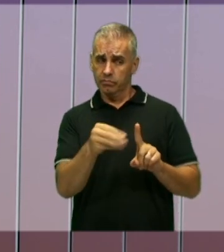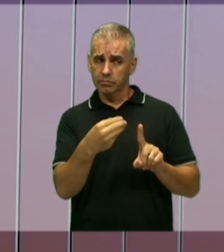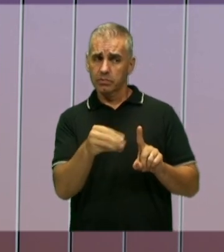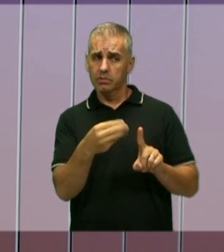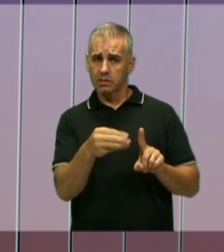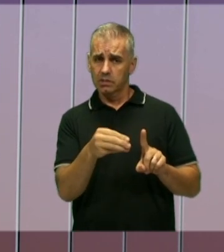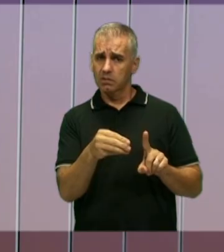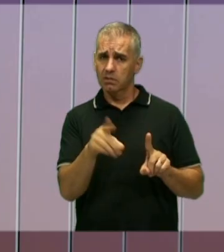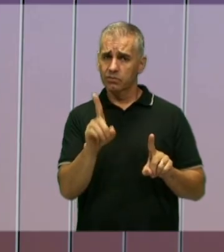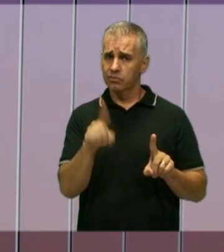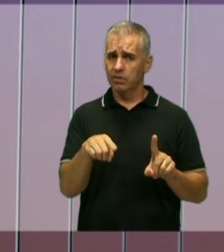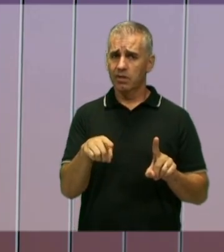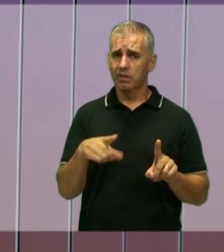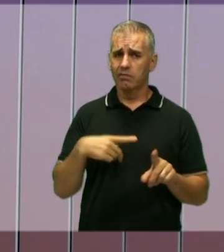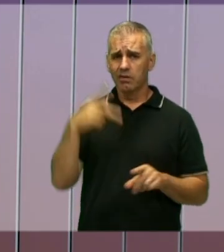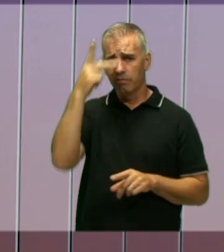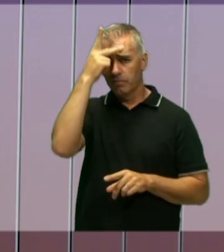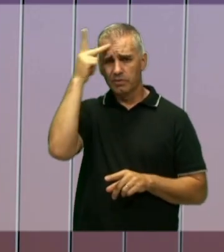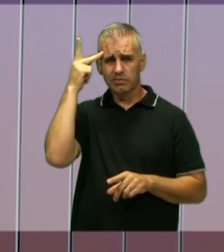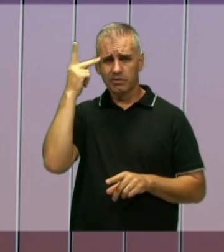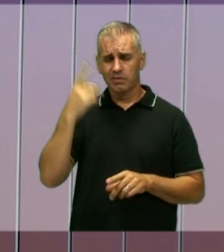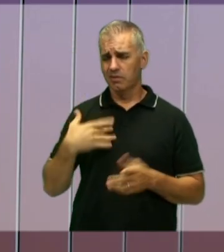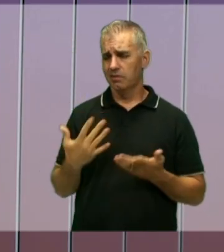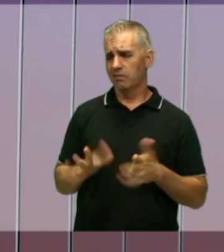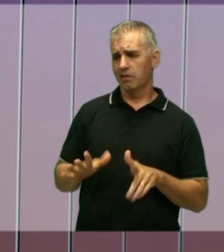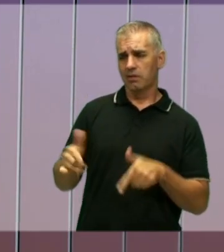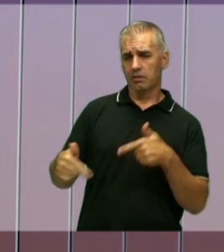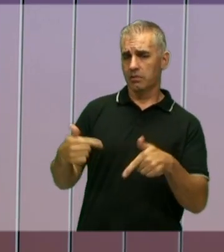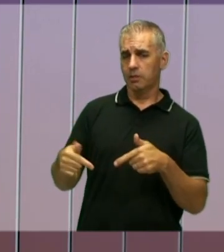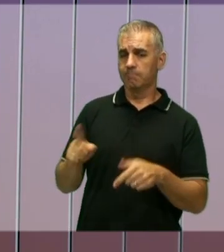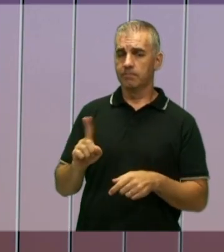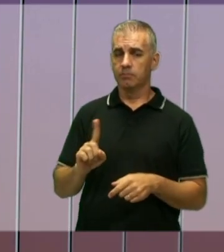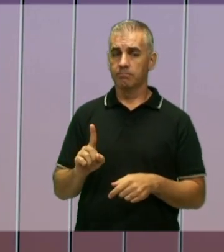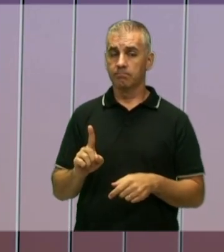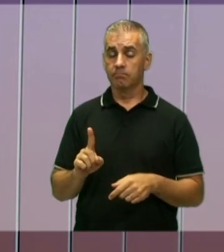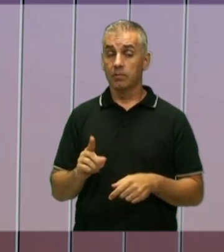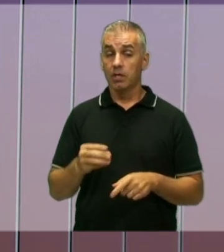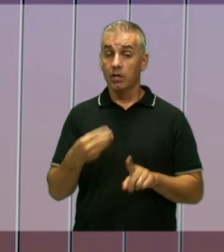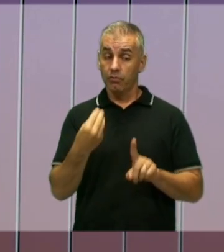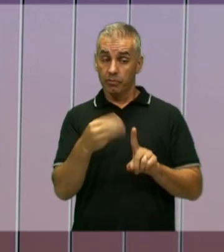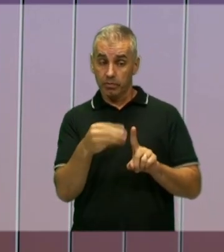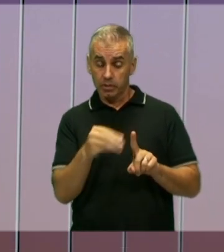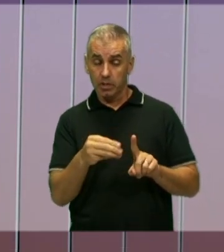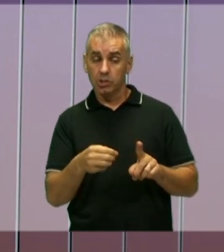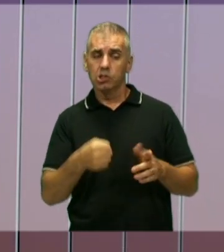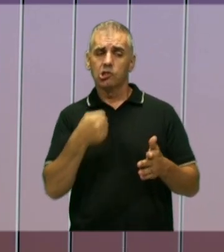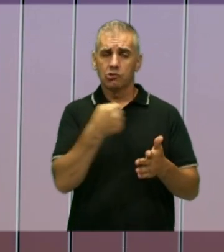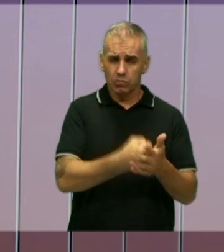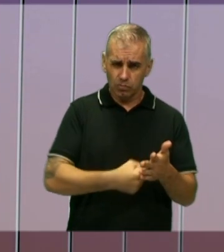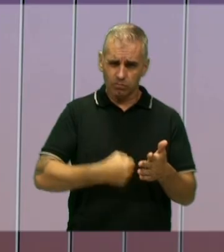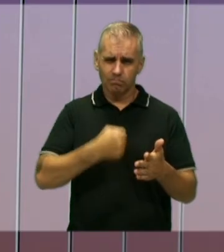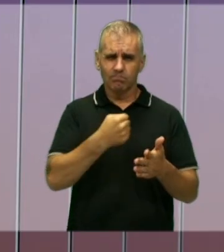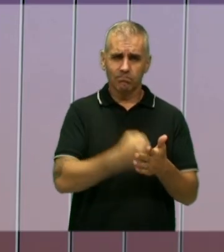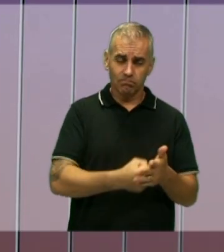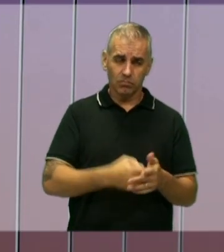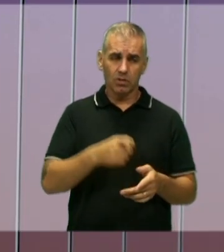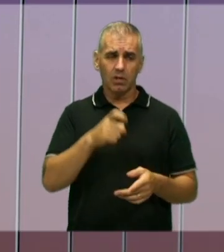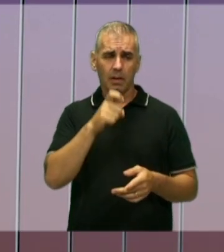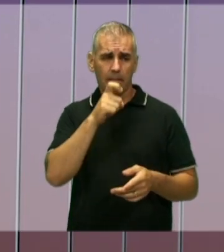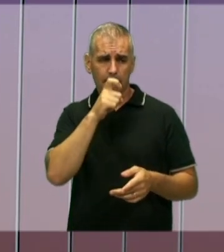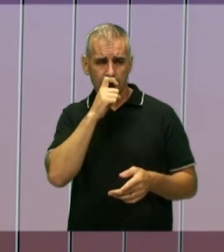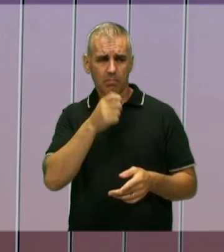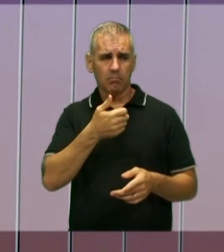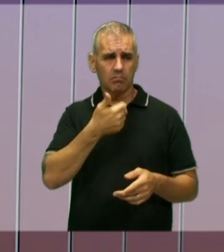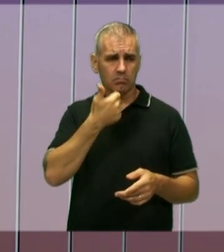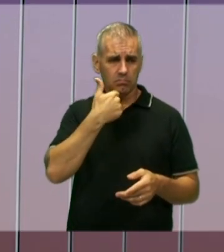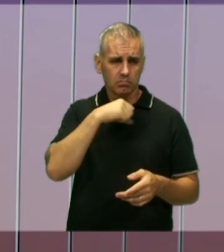mim não é a pessoa que simplesmente decidiu não trabalhar. Vulnerabilidade para mim é a pessoa que luta, que batalha, que é pai de família, que é uma mãe solteira,